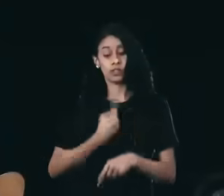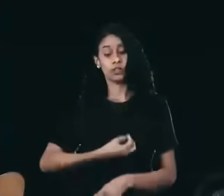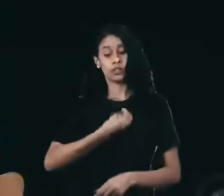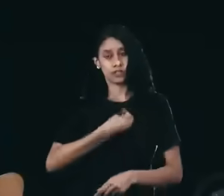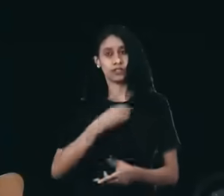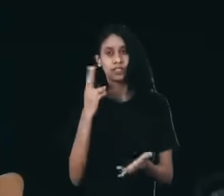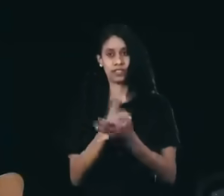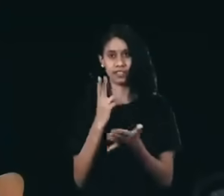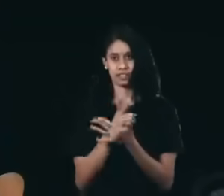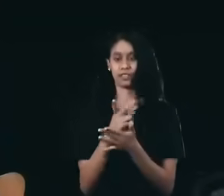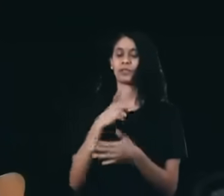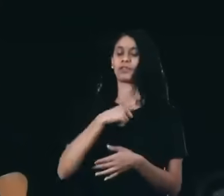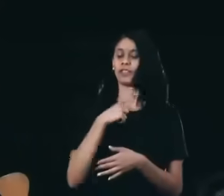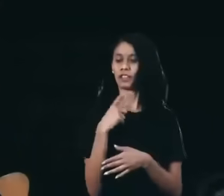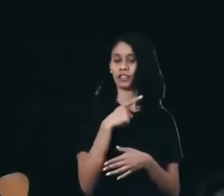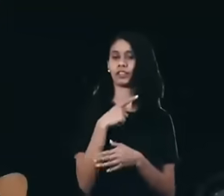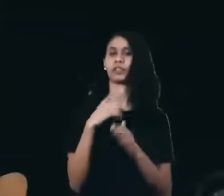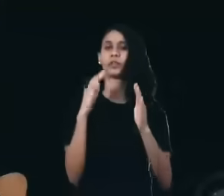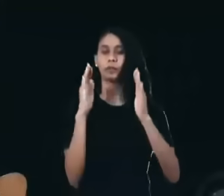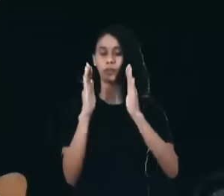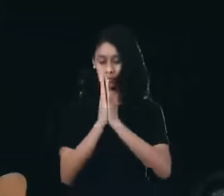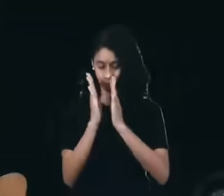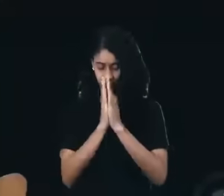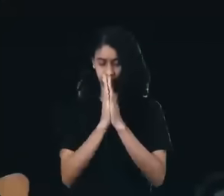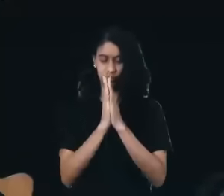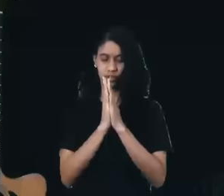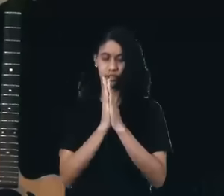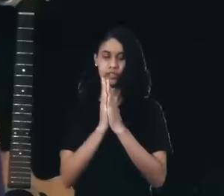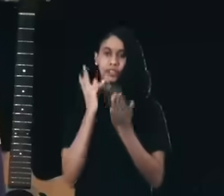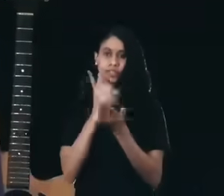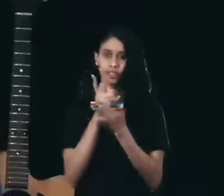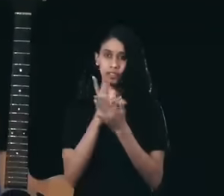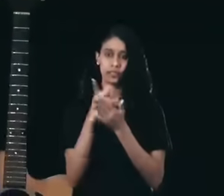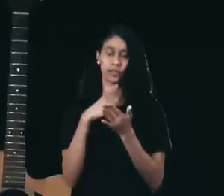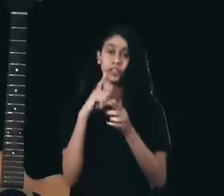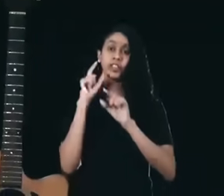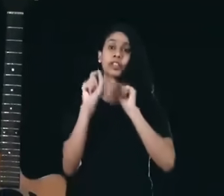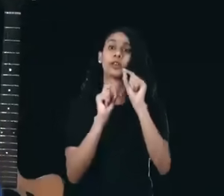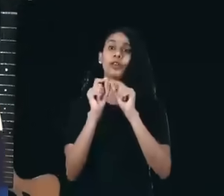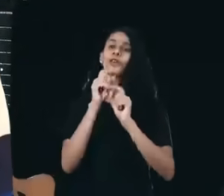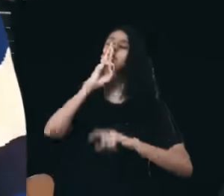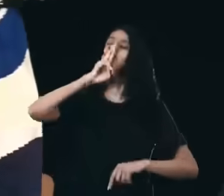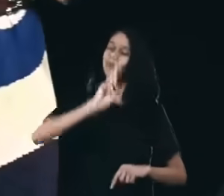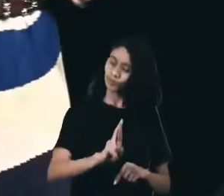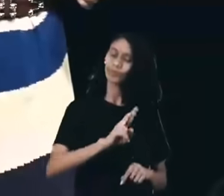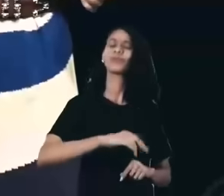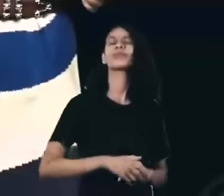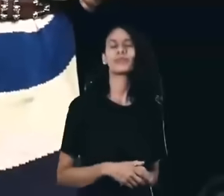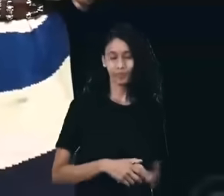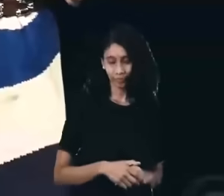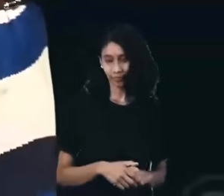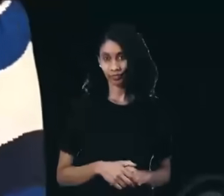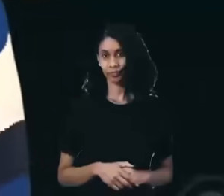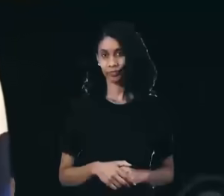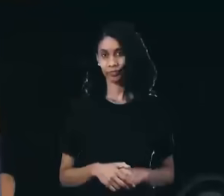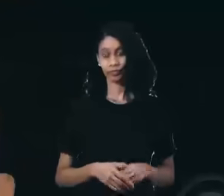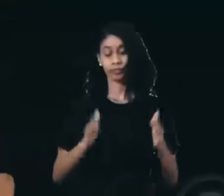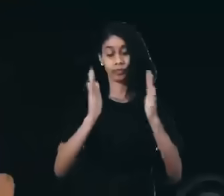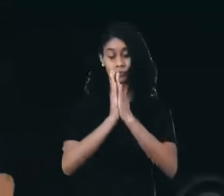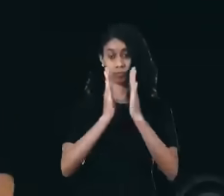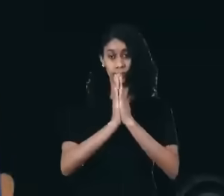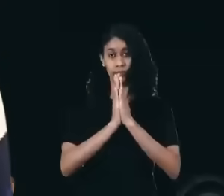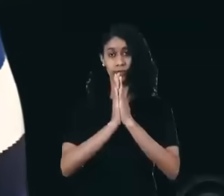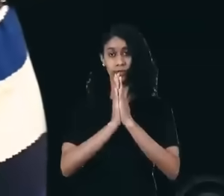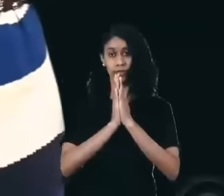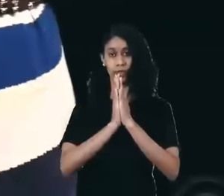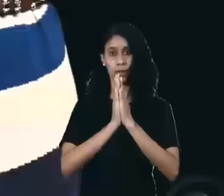vida sempre vai ter uma oração e sempre vai ter uma resposta. A oração